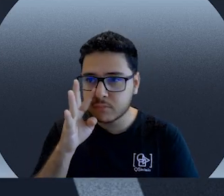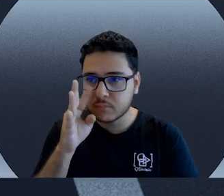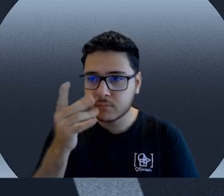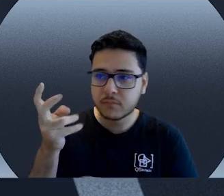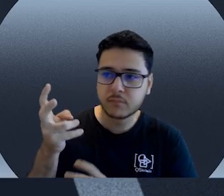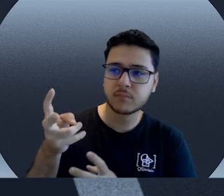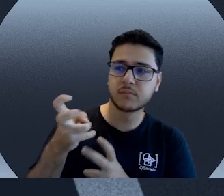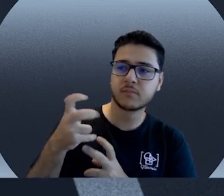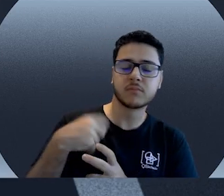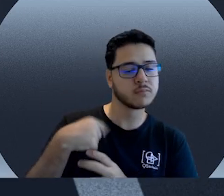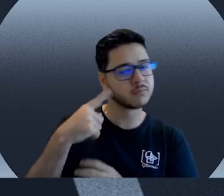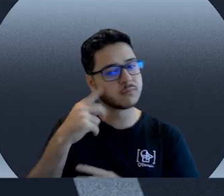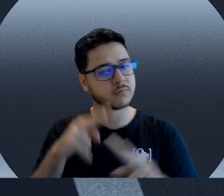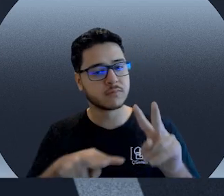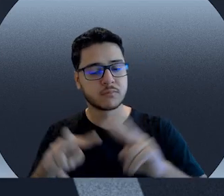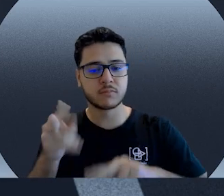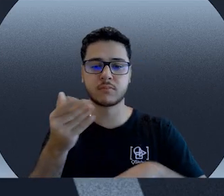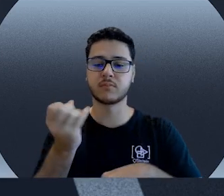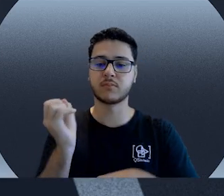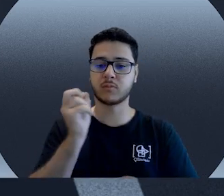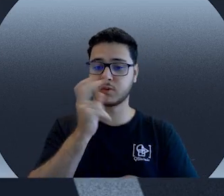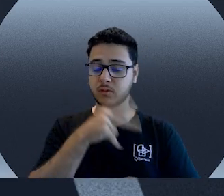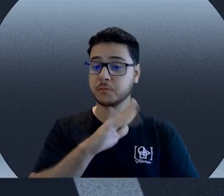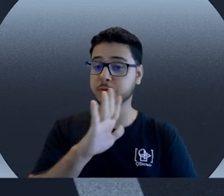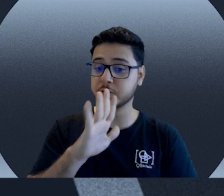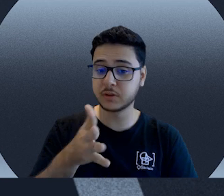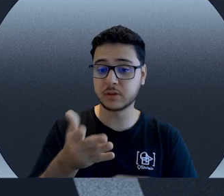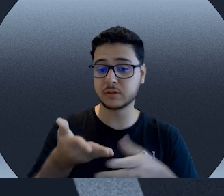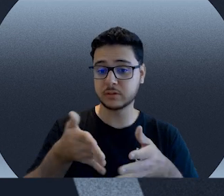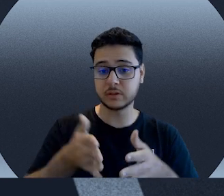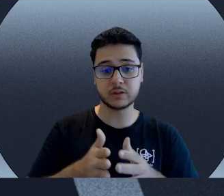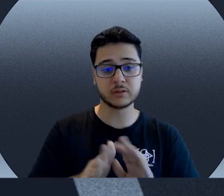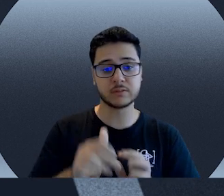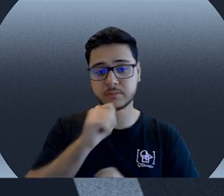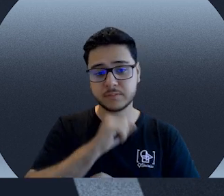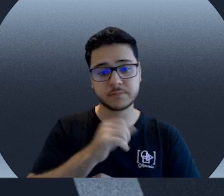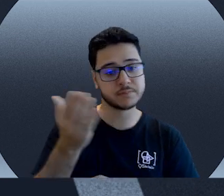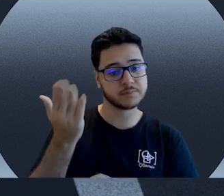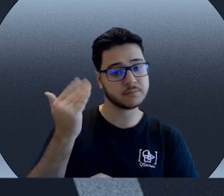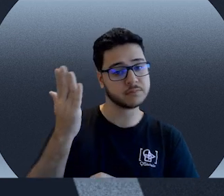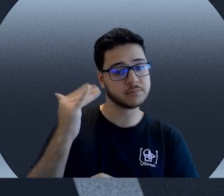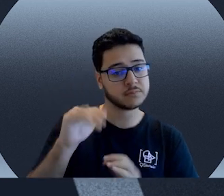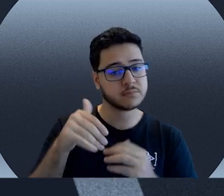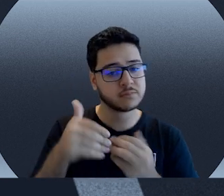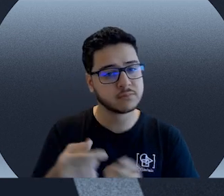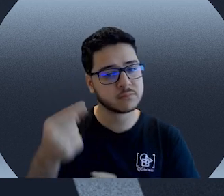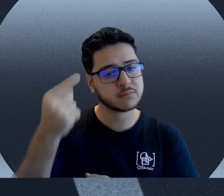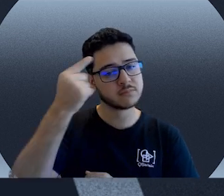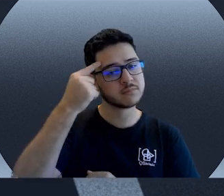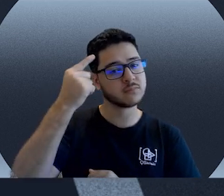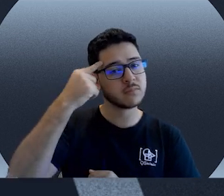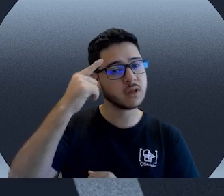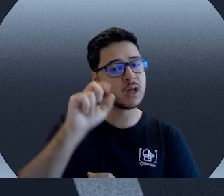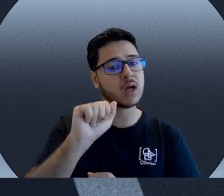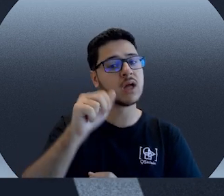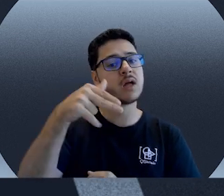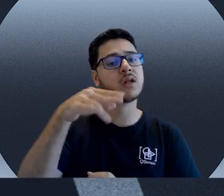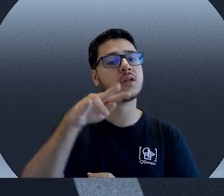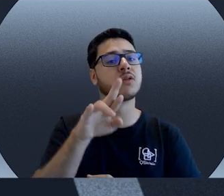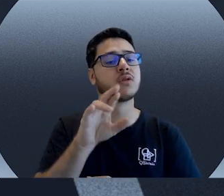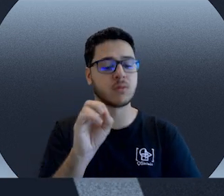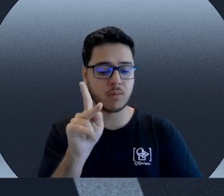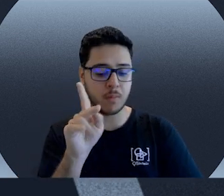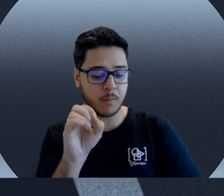sobre o antropólogo moderno já nasceu antigo, ou seja, o pensamento do antropólogo, por mais moderno